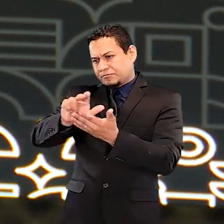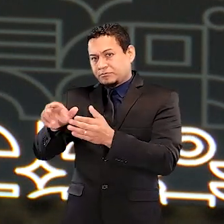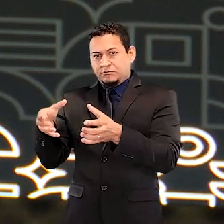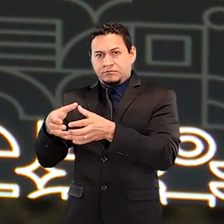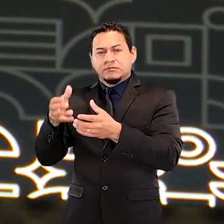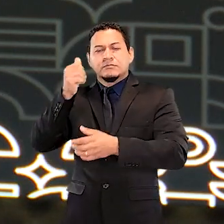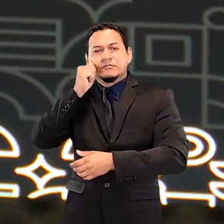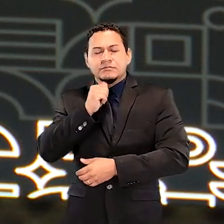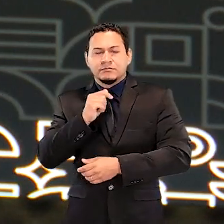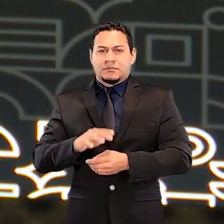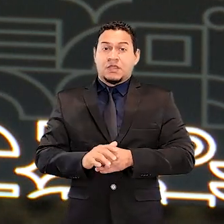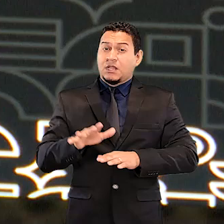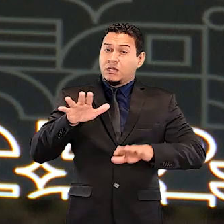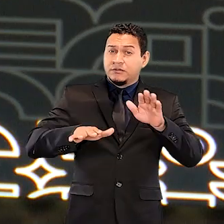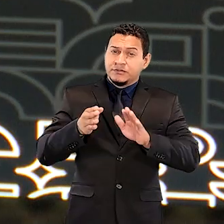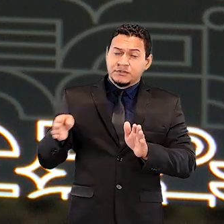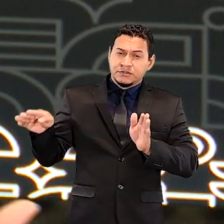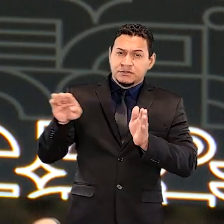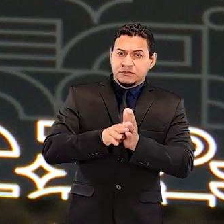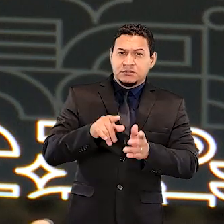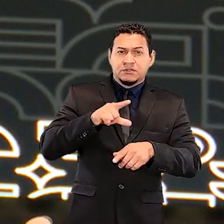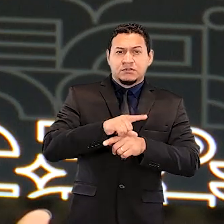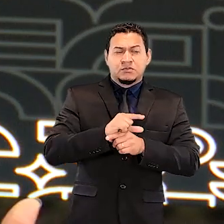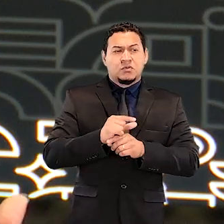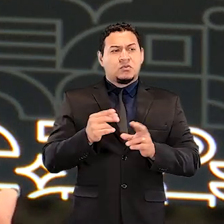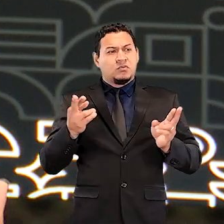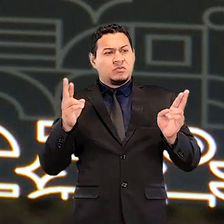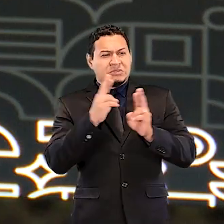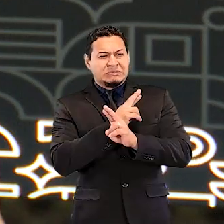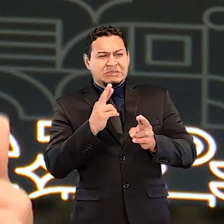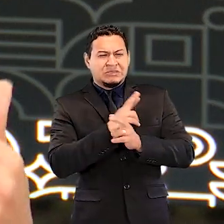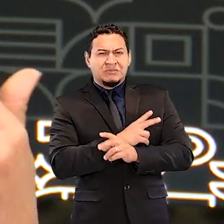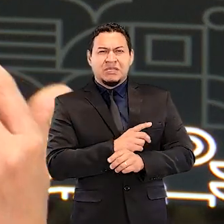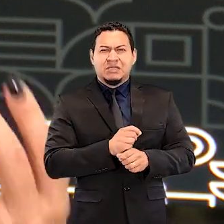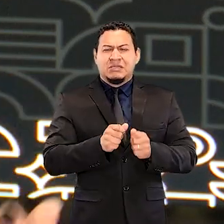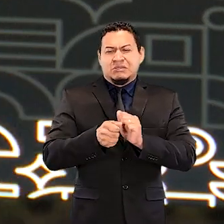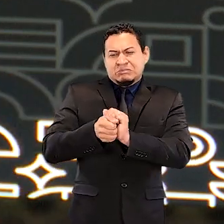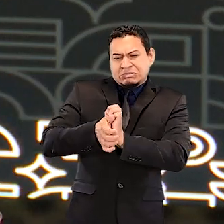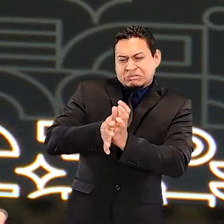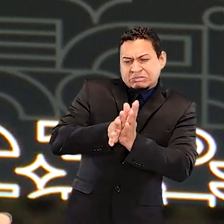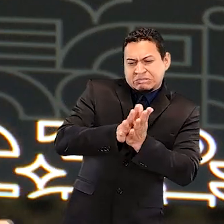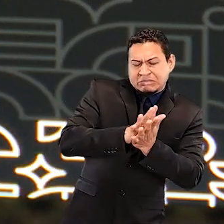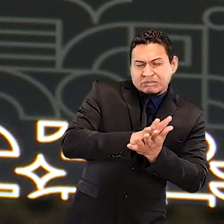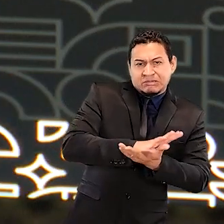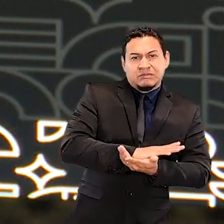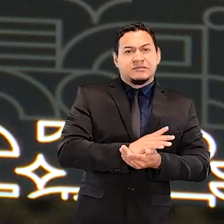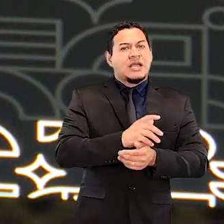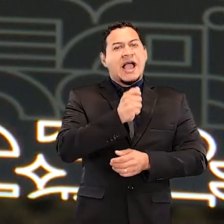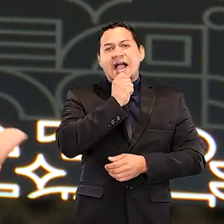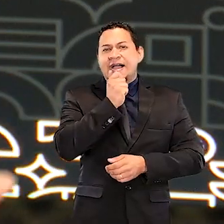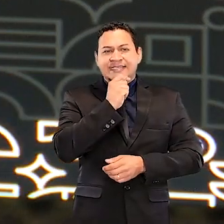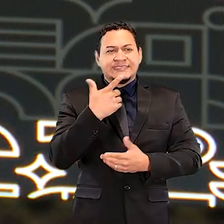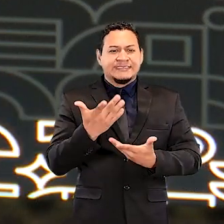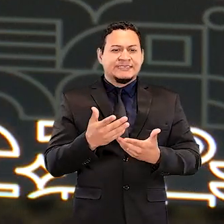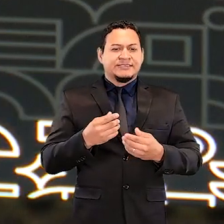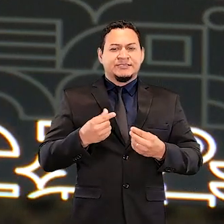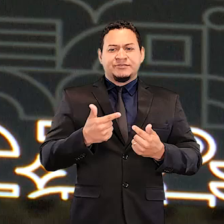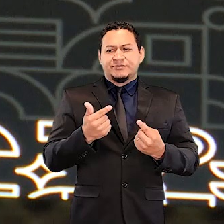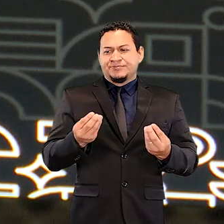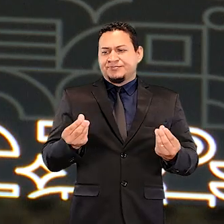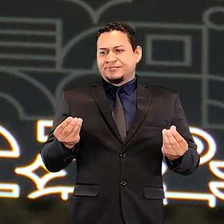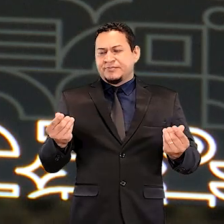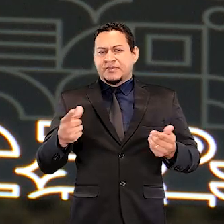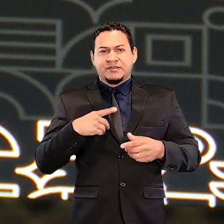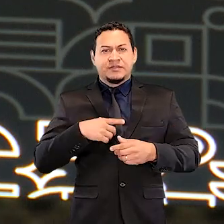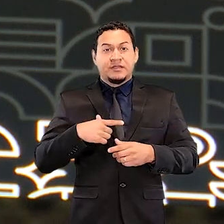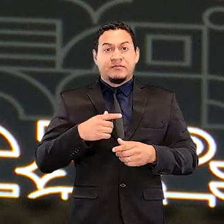verdade, muitas vezes, quando esses relacionamentos abusivos ainda não se transformaram, não escalaram para